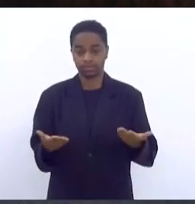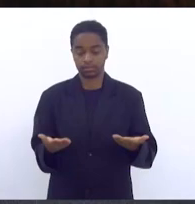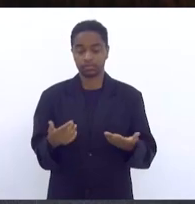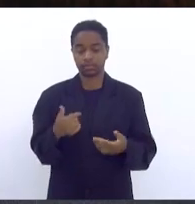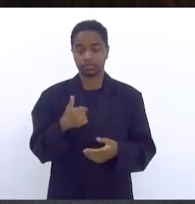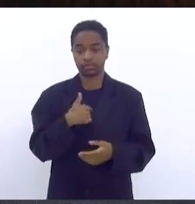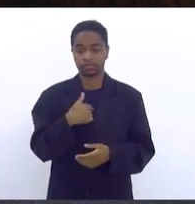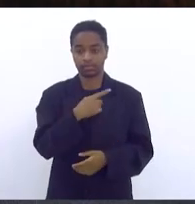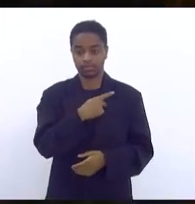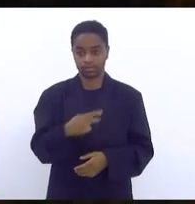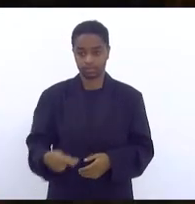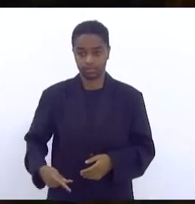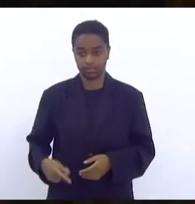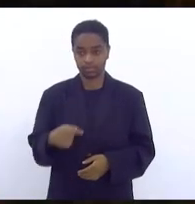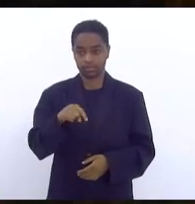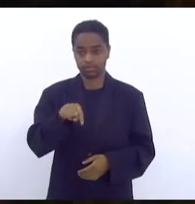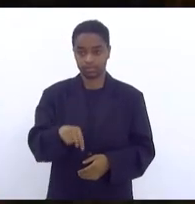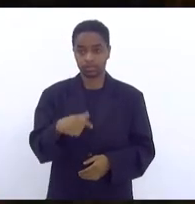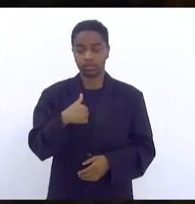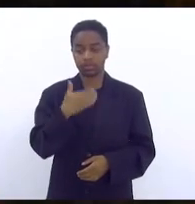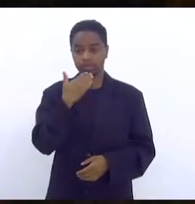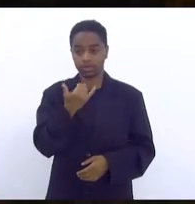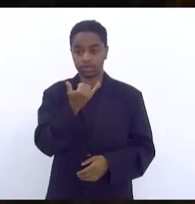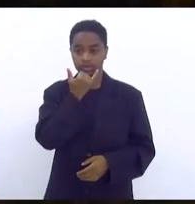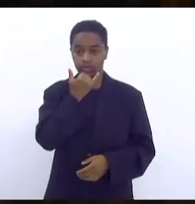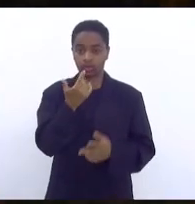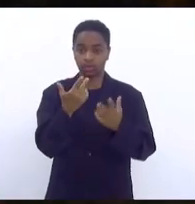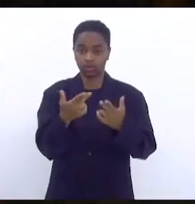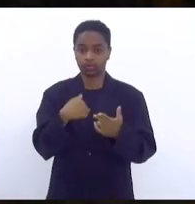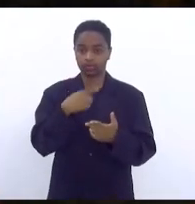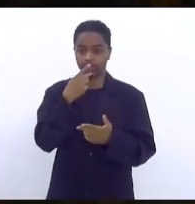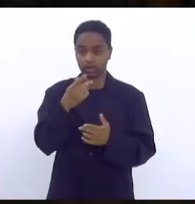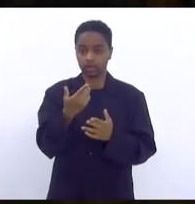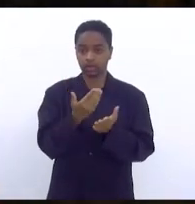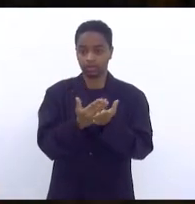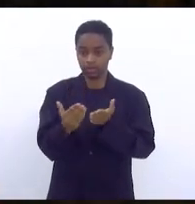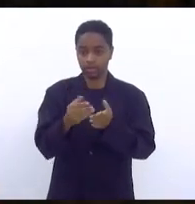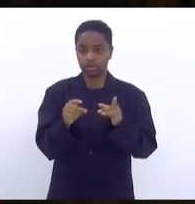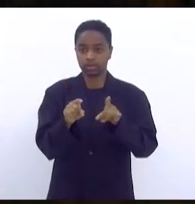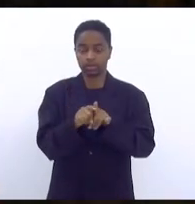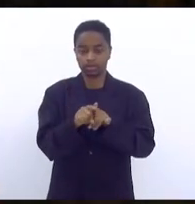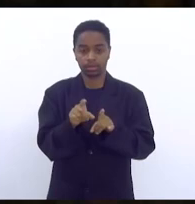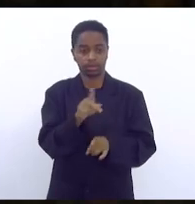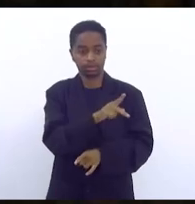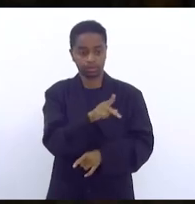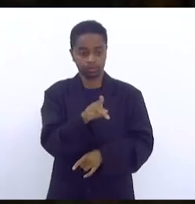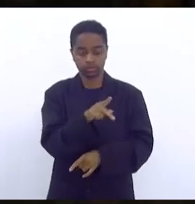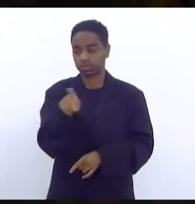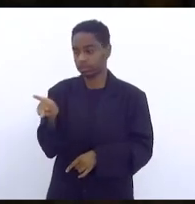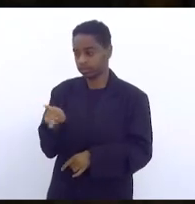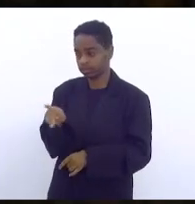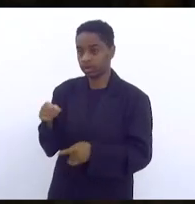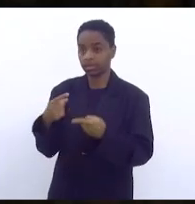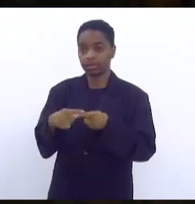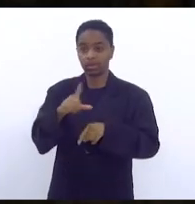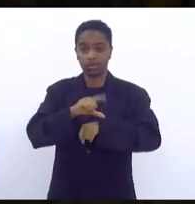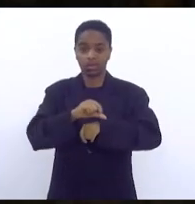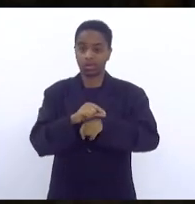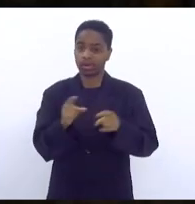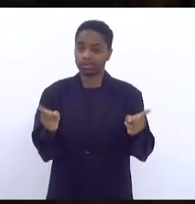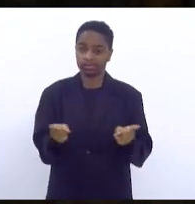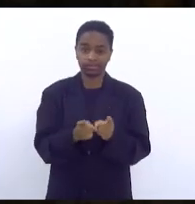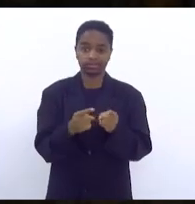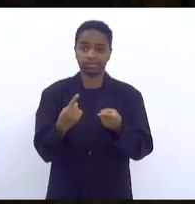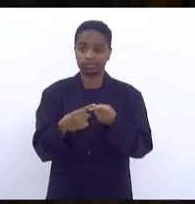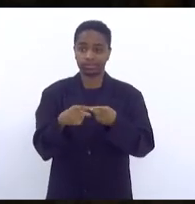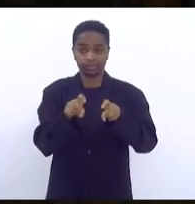comissão eu peço desculpas como já pedi no início a professora suiá professora Ana nosso tempo é exíguo a mesa